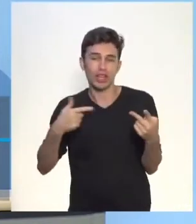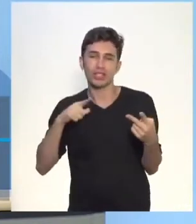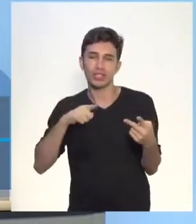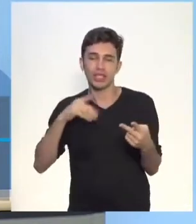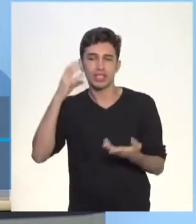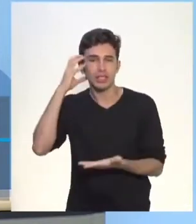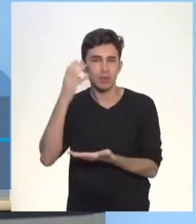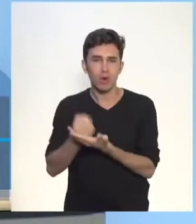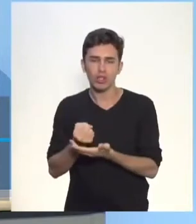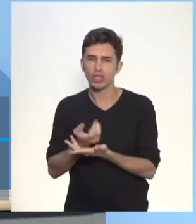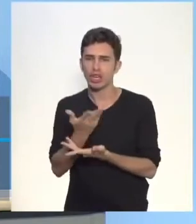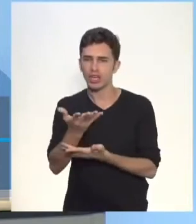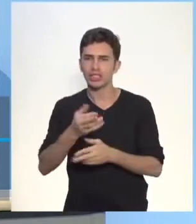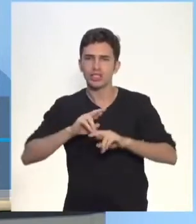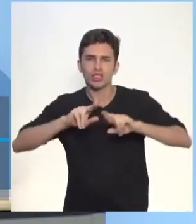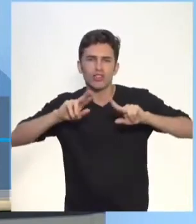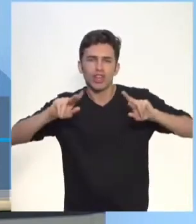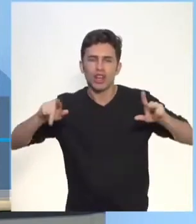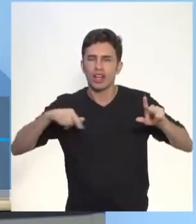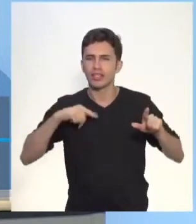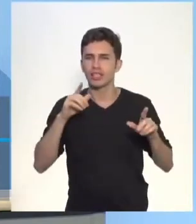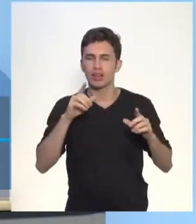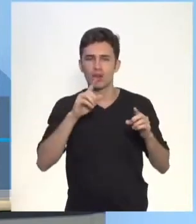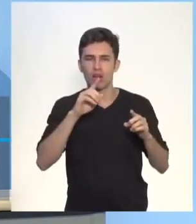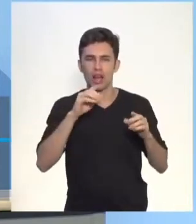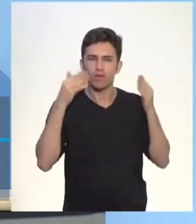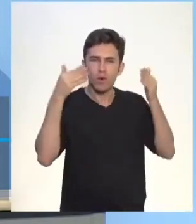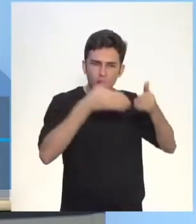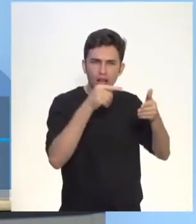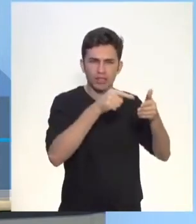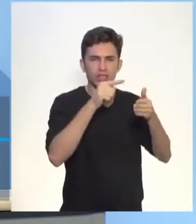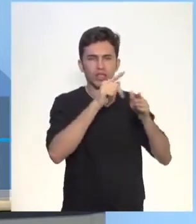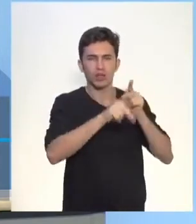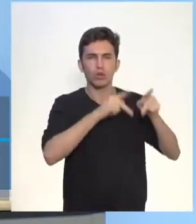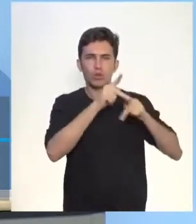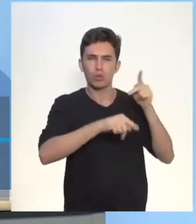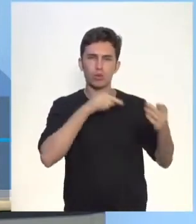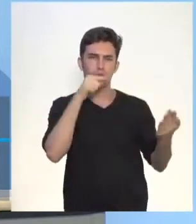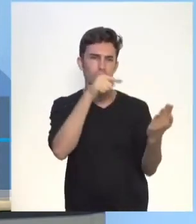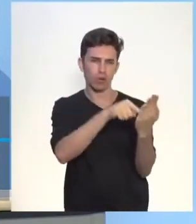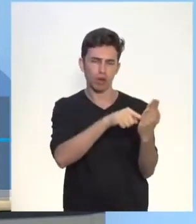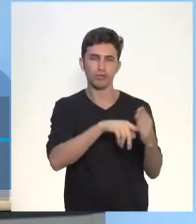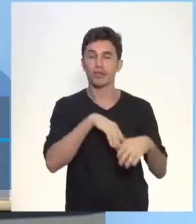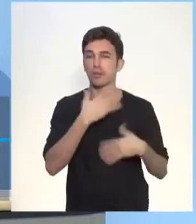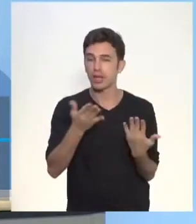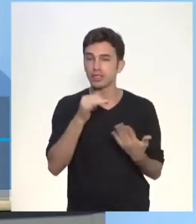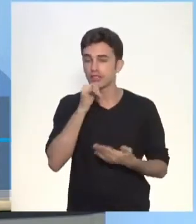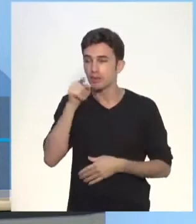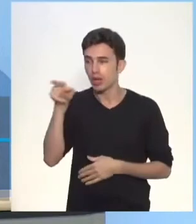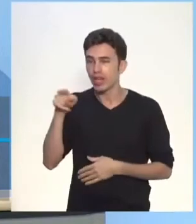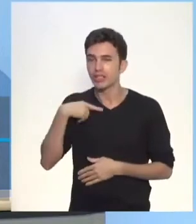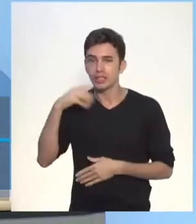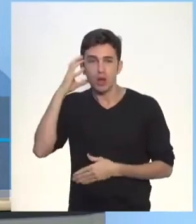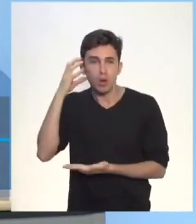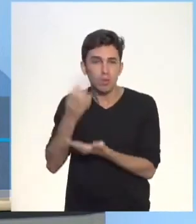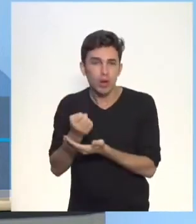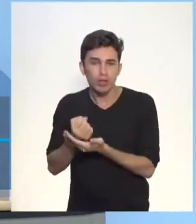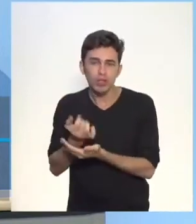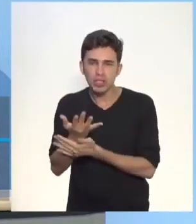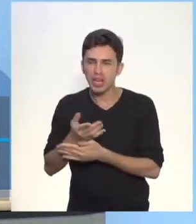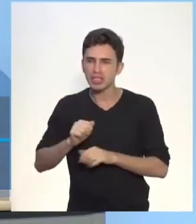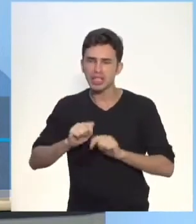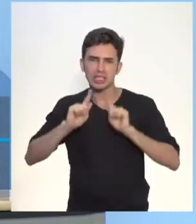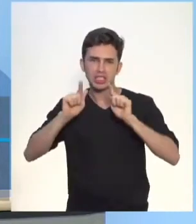podcasts. Podcast direcionado a um público-alvo. Este, como é um público de modo geral, então uma linguagem acessível,